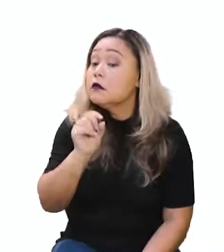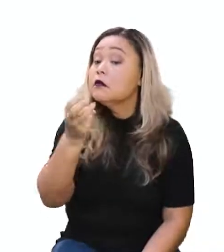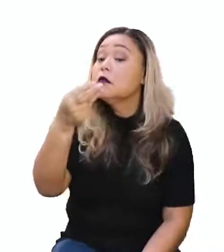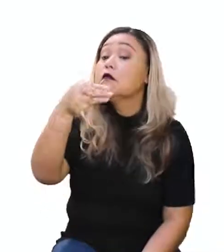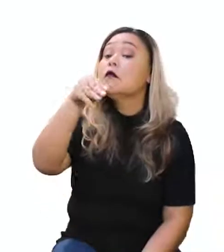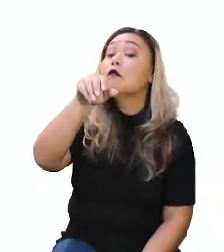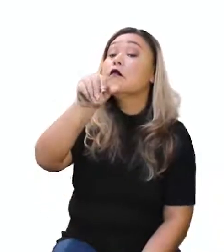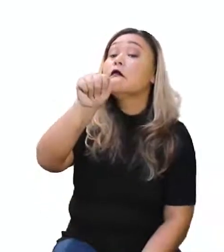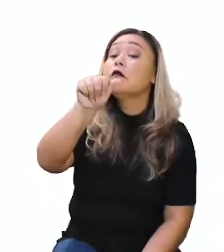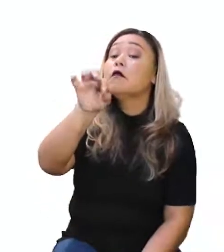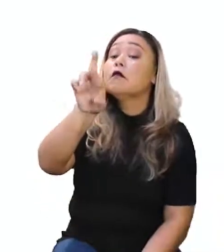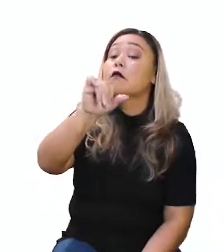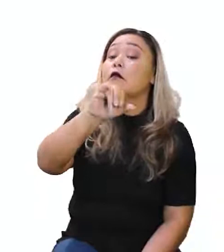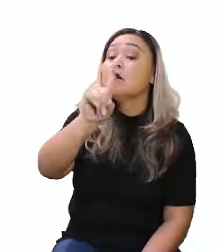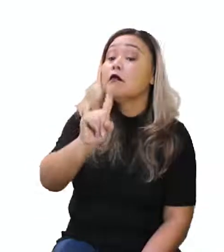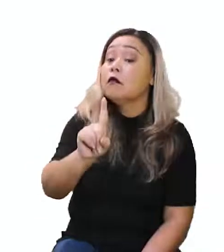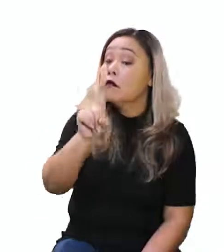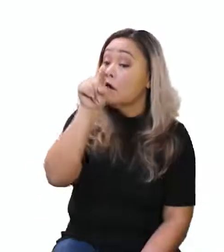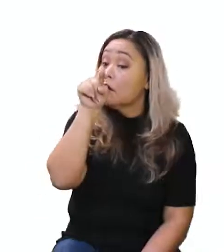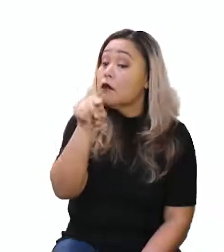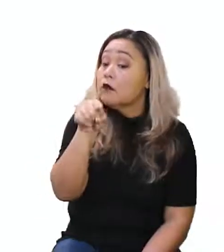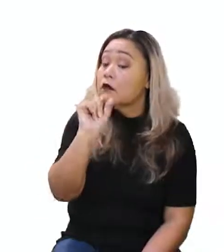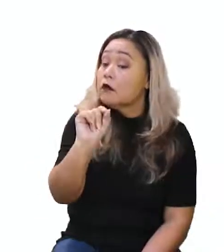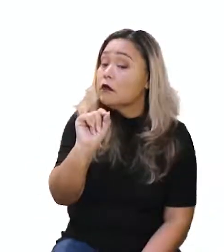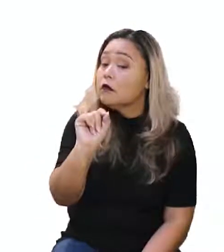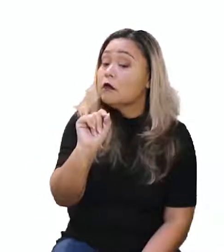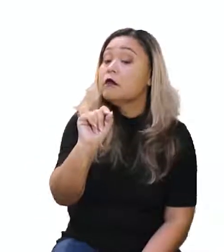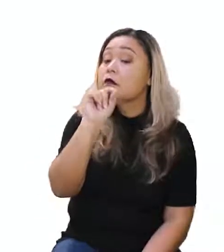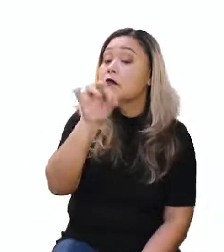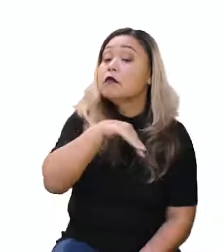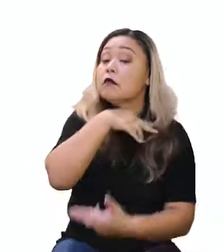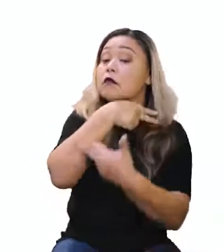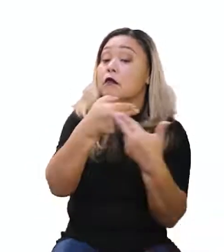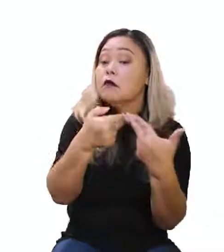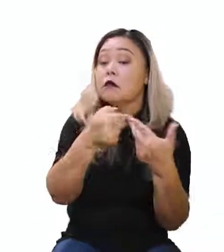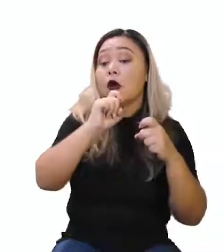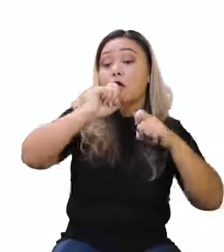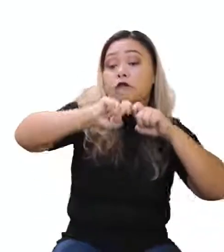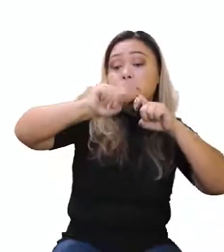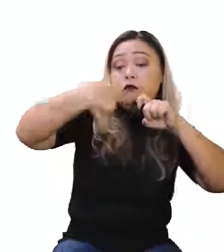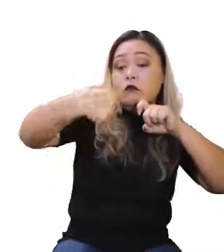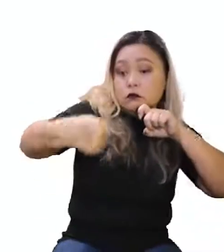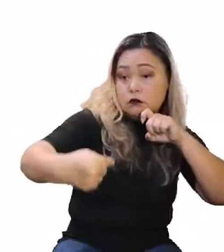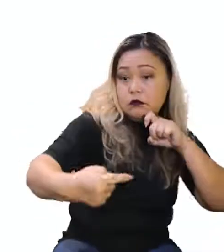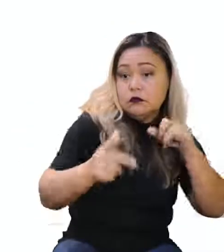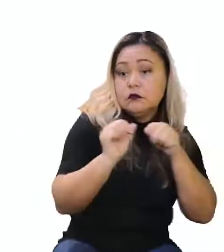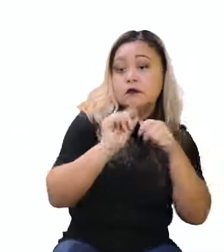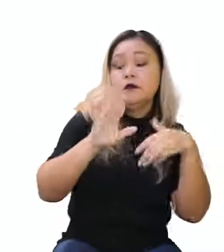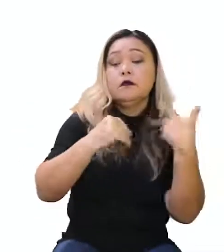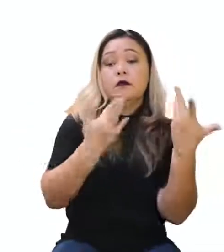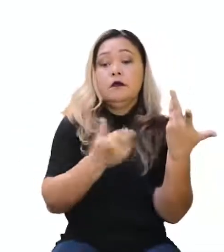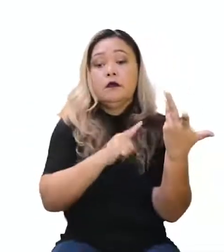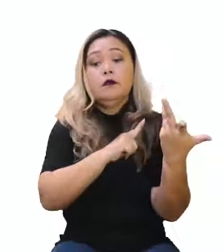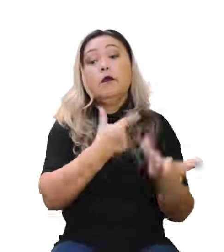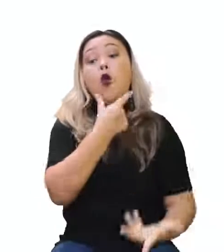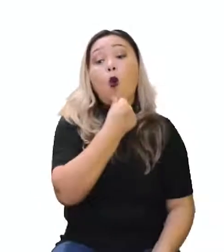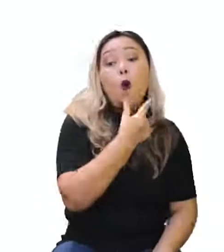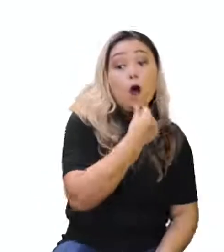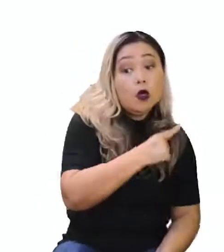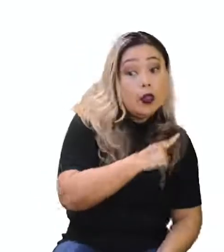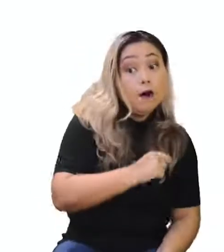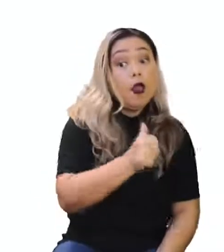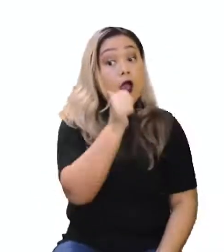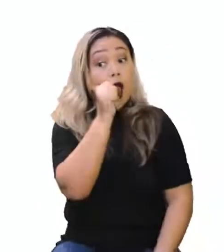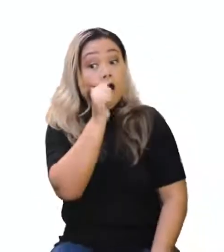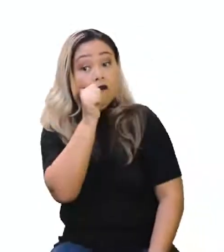A matriz. Matriz são animais reprodutores. Então, nós temos o macho